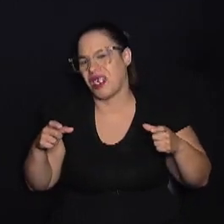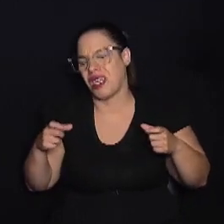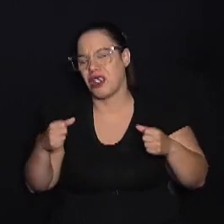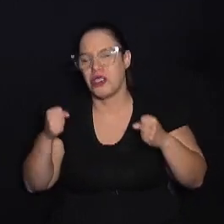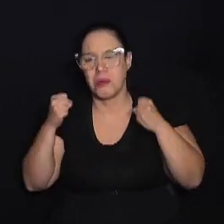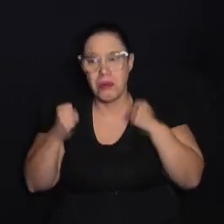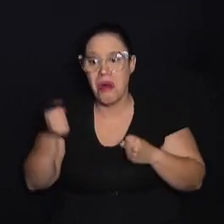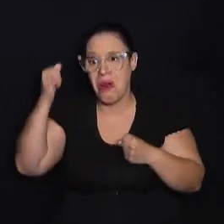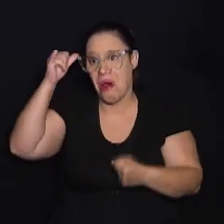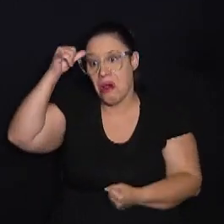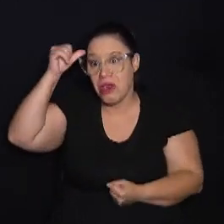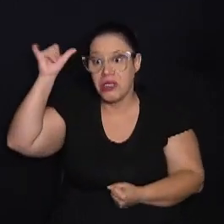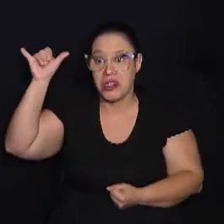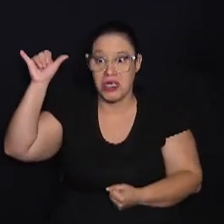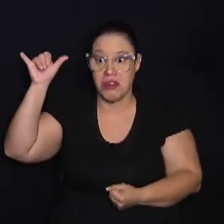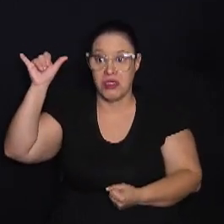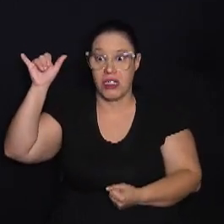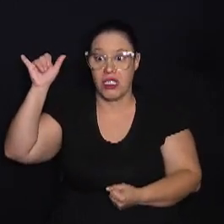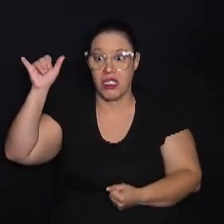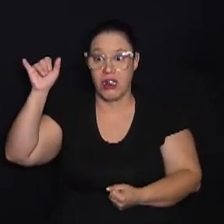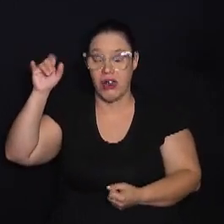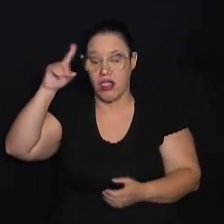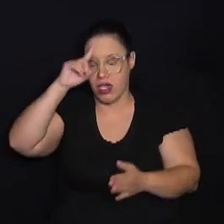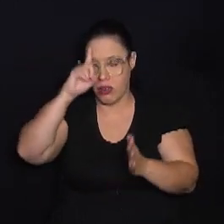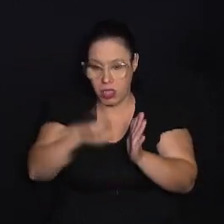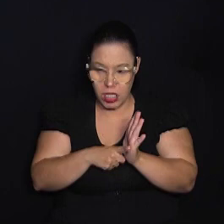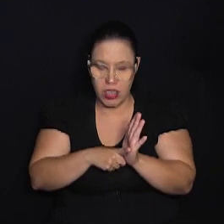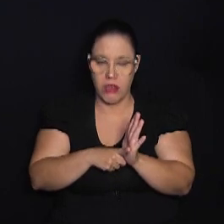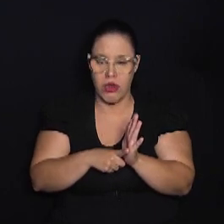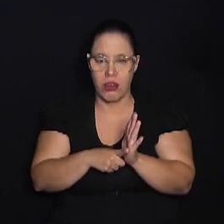evitar e fazer o paciente ter um diagnóstico precoce,